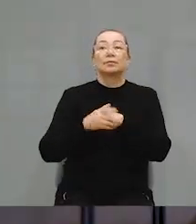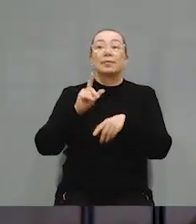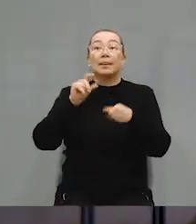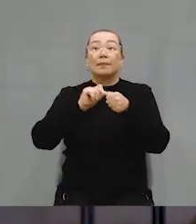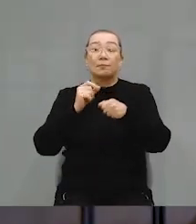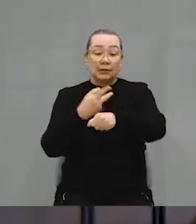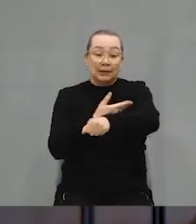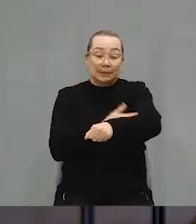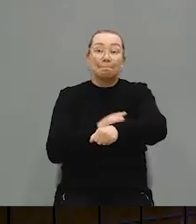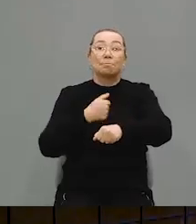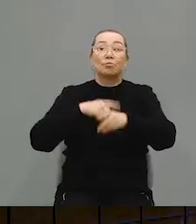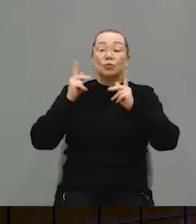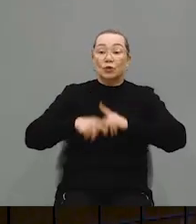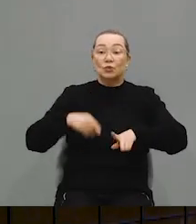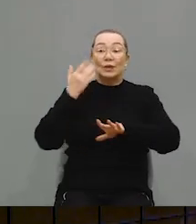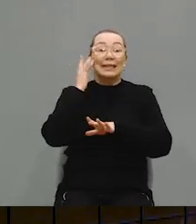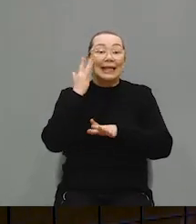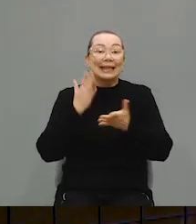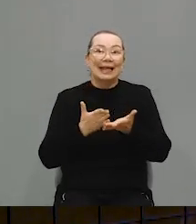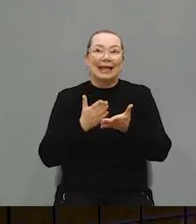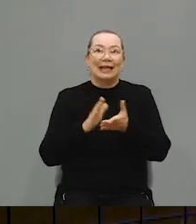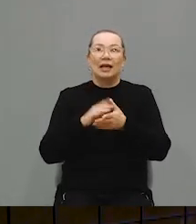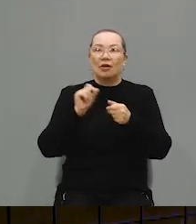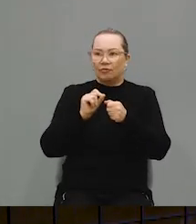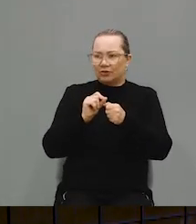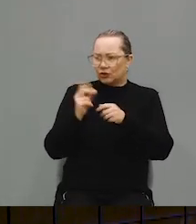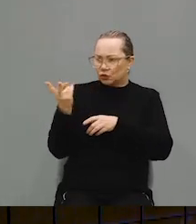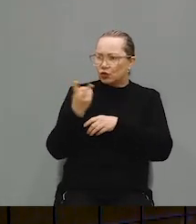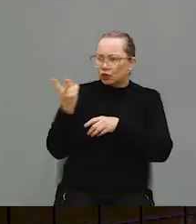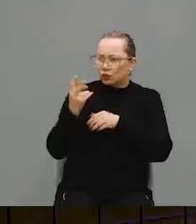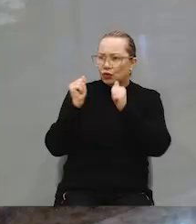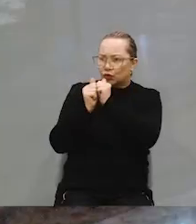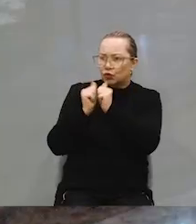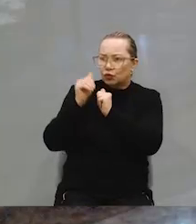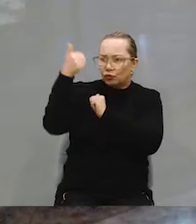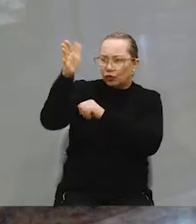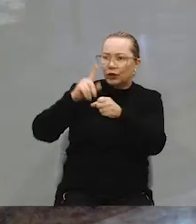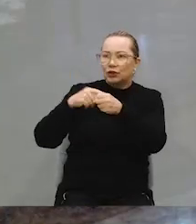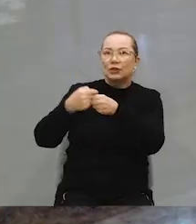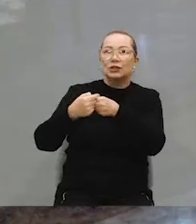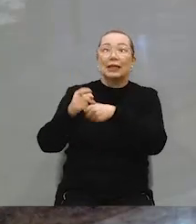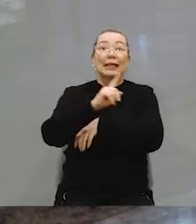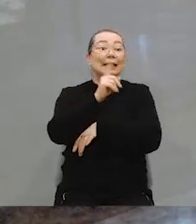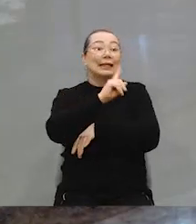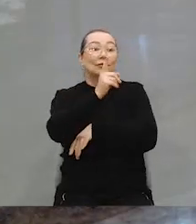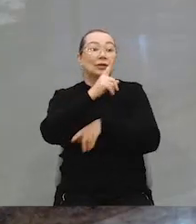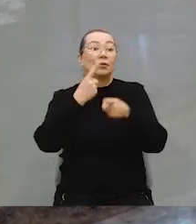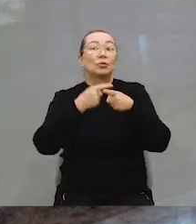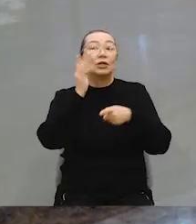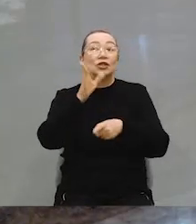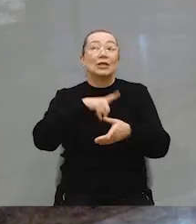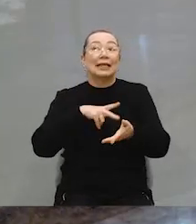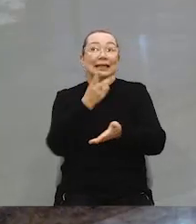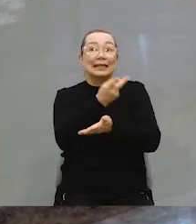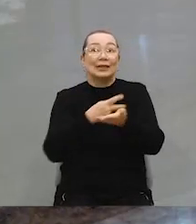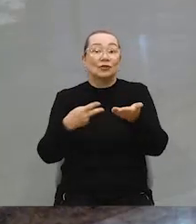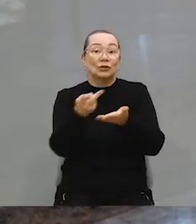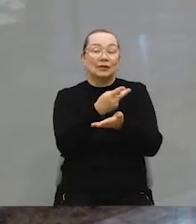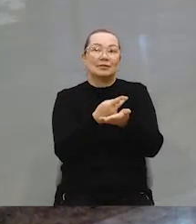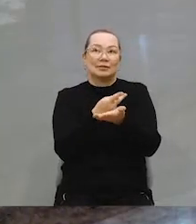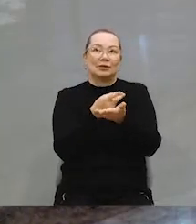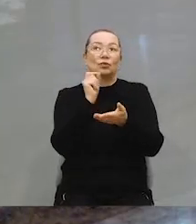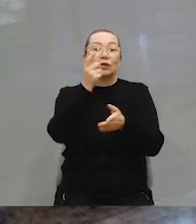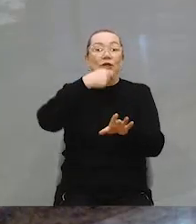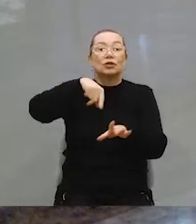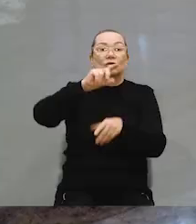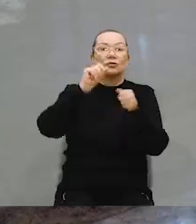o personagem se comporta. Vocês têm feito em dupla esses eventos fora de Caxias? Não, porque esse aí já tem ilustração. Entendeu? O que nós